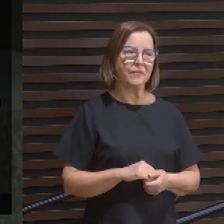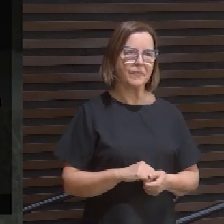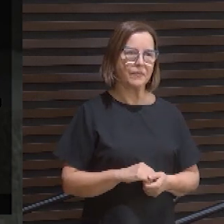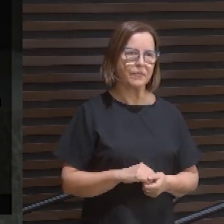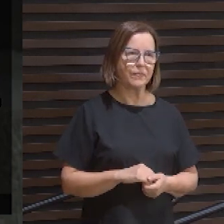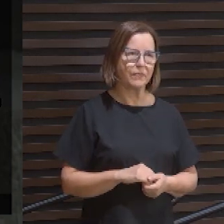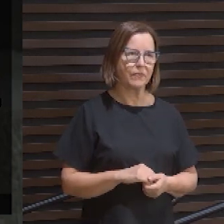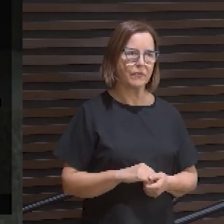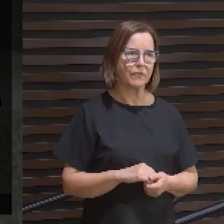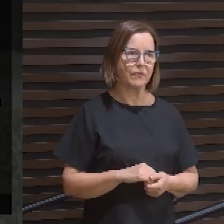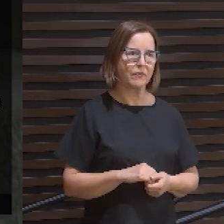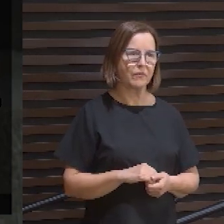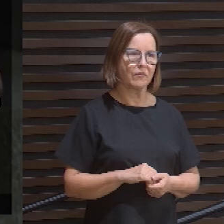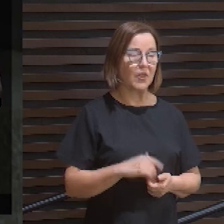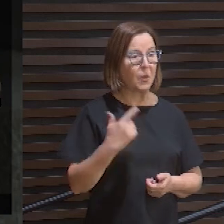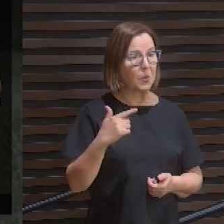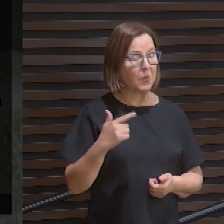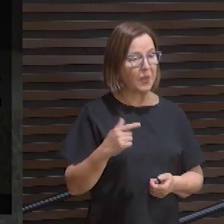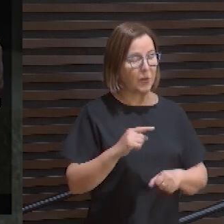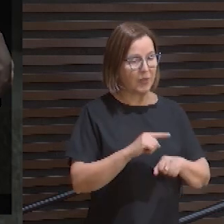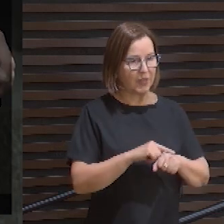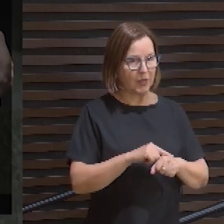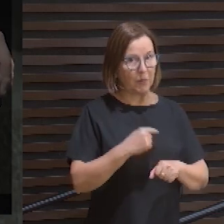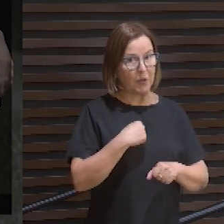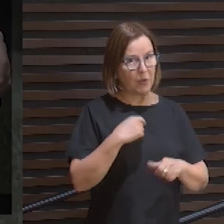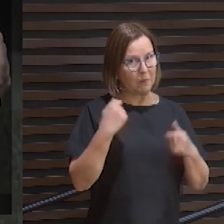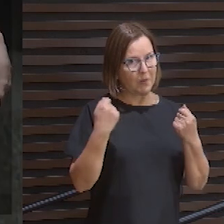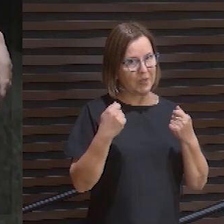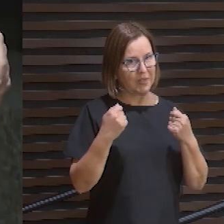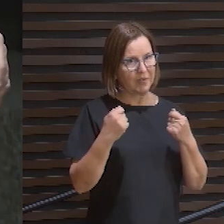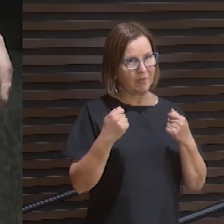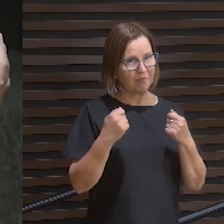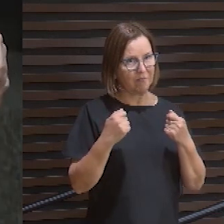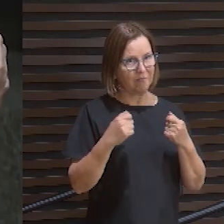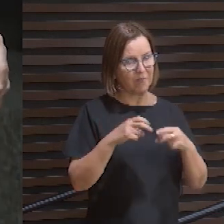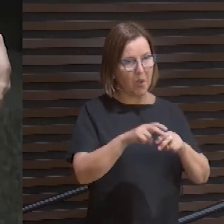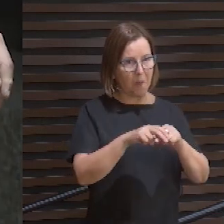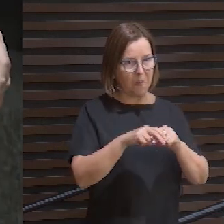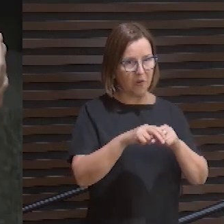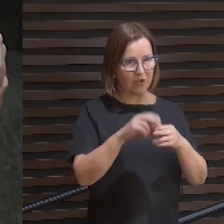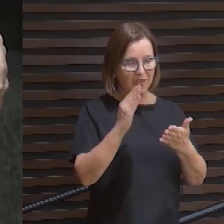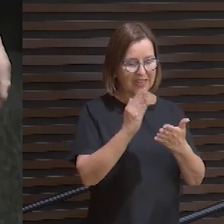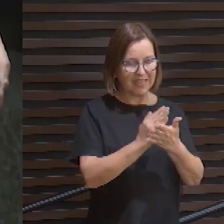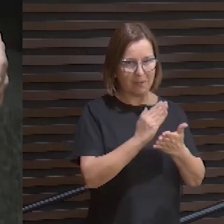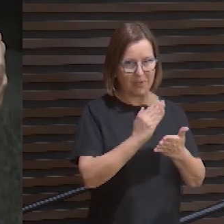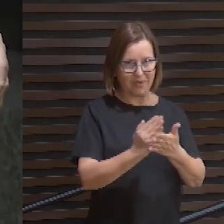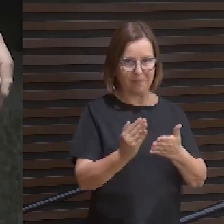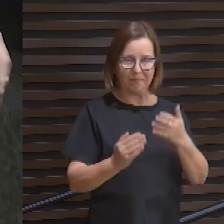Eu não tenho o tempo que eu preciso, por isso eu vou dividi-lo.